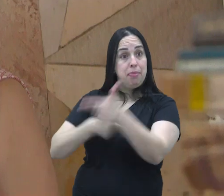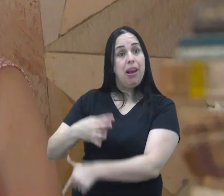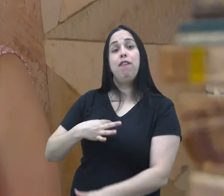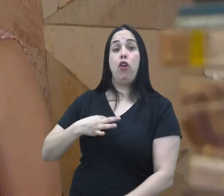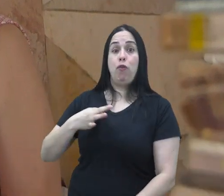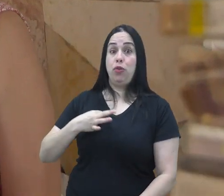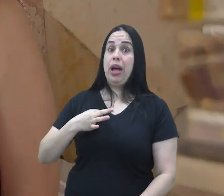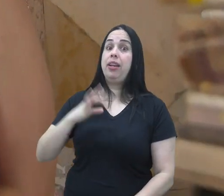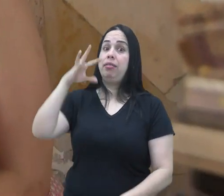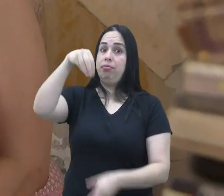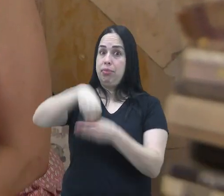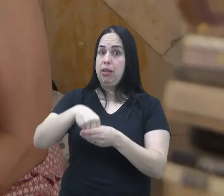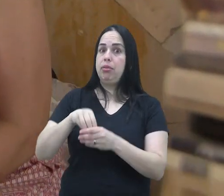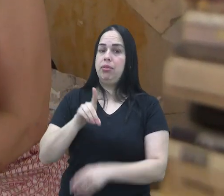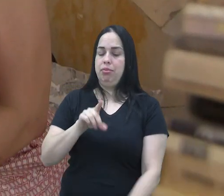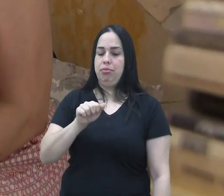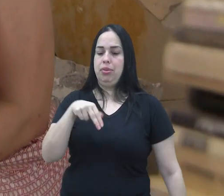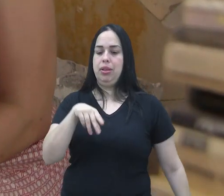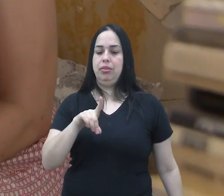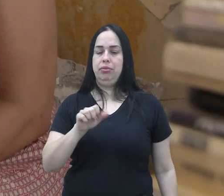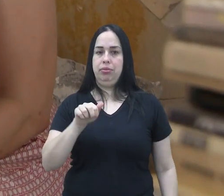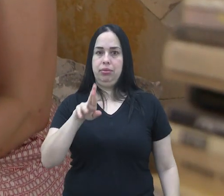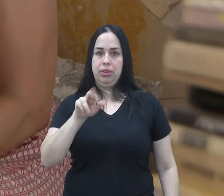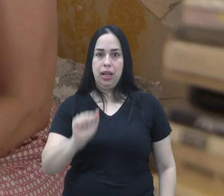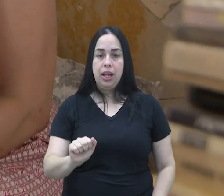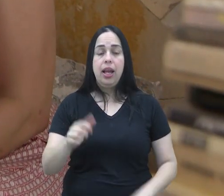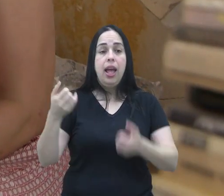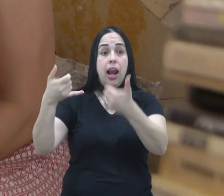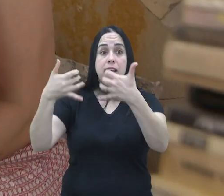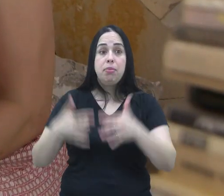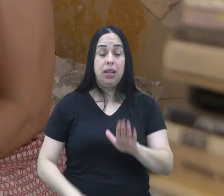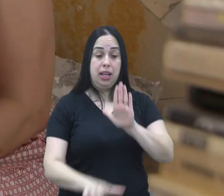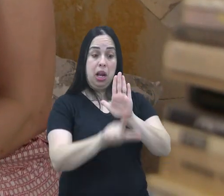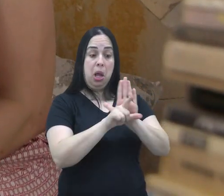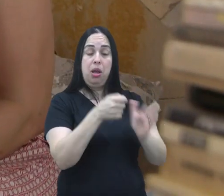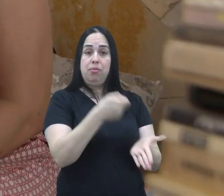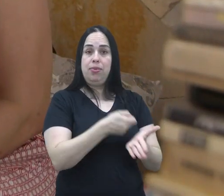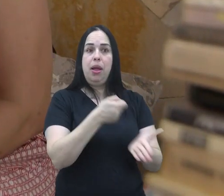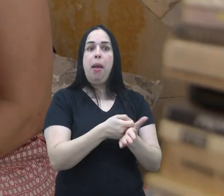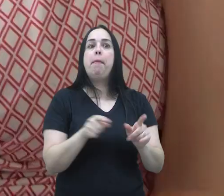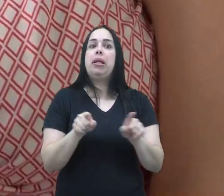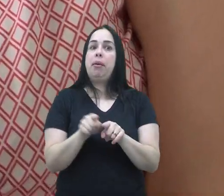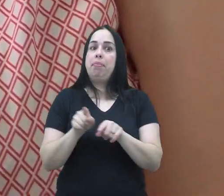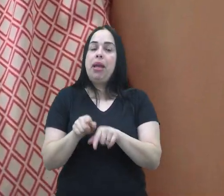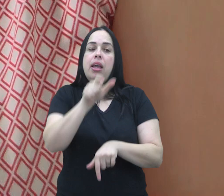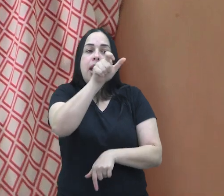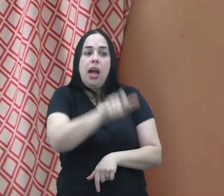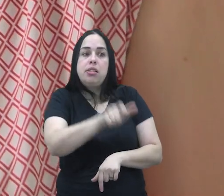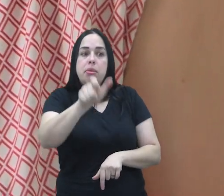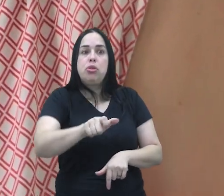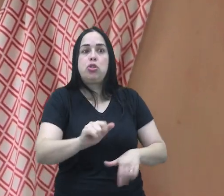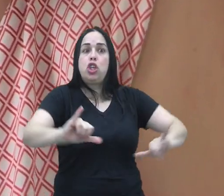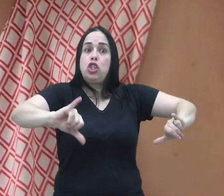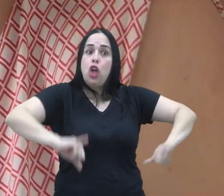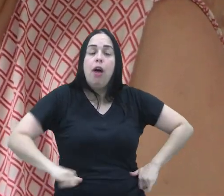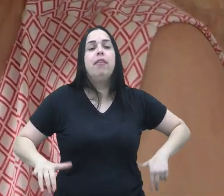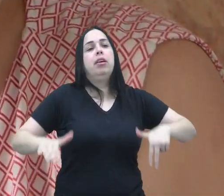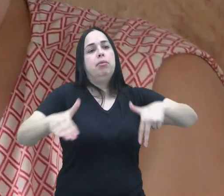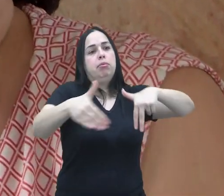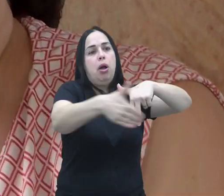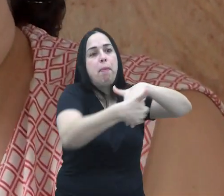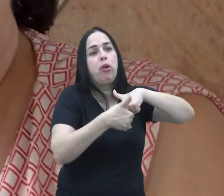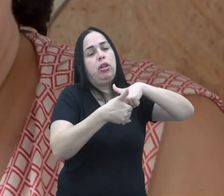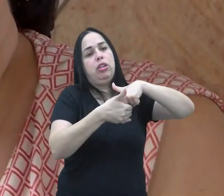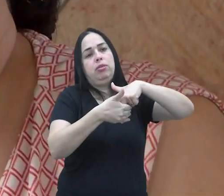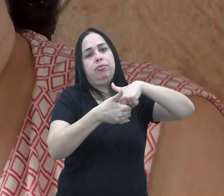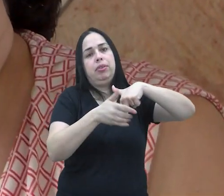das voluntárias do Centro Dandara, tão importante quanto tornar as leis mais rigorosas é garantir a proteção das vítimas.